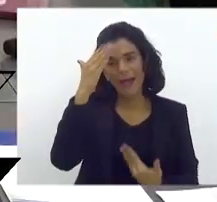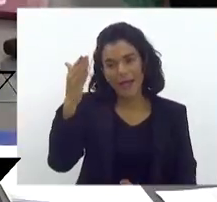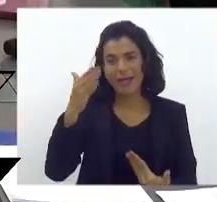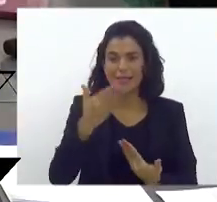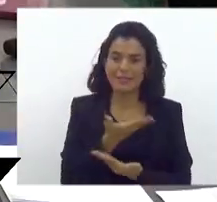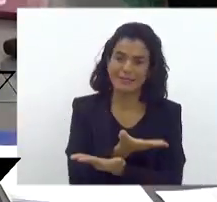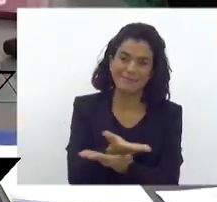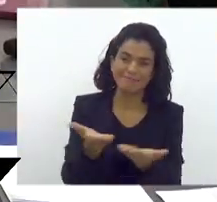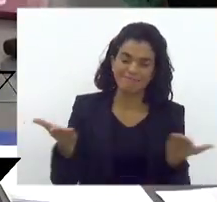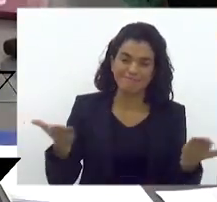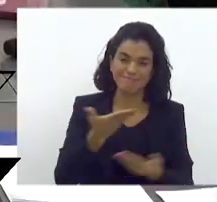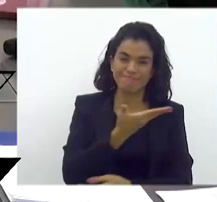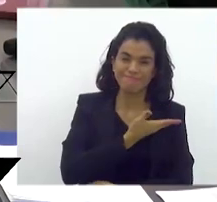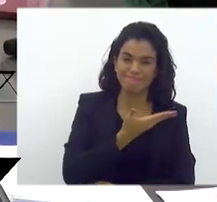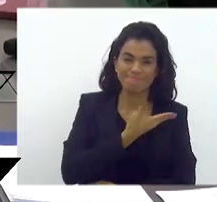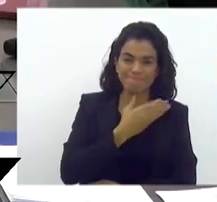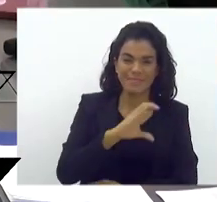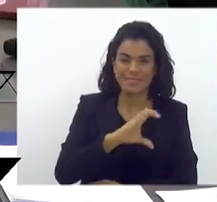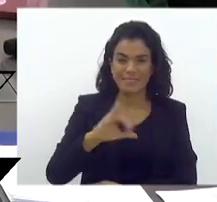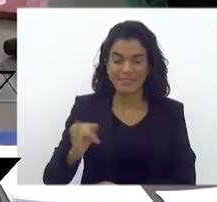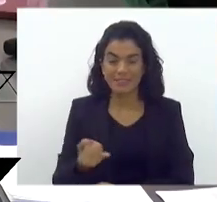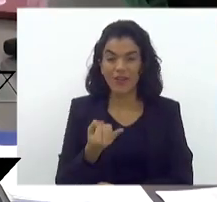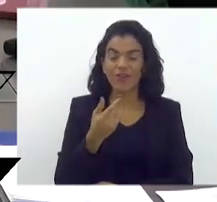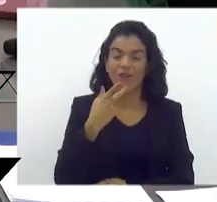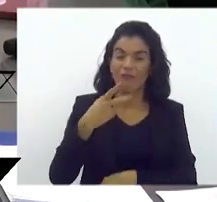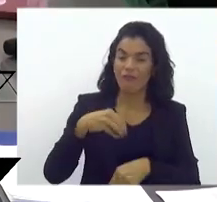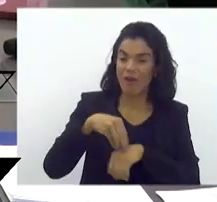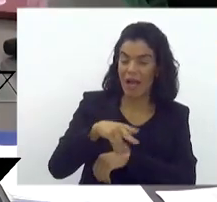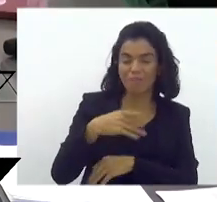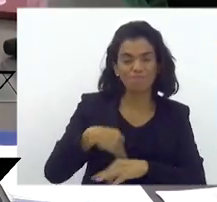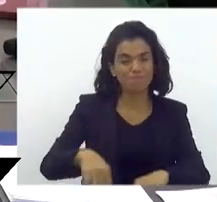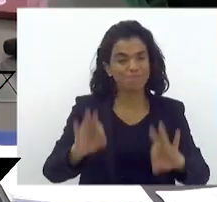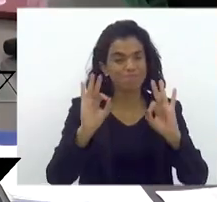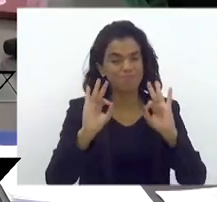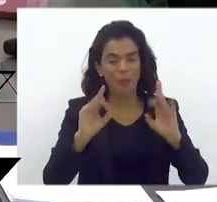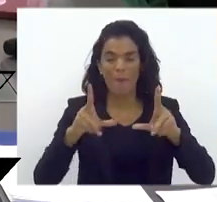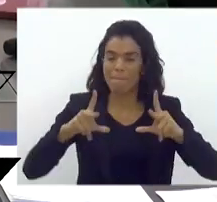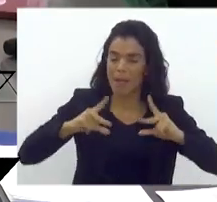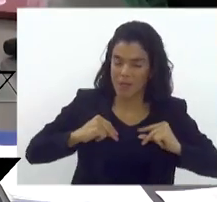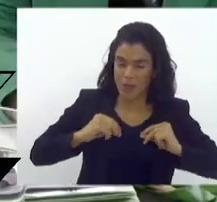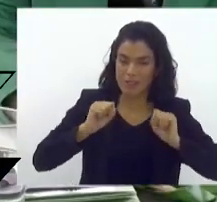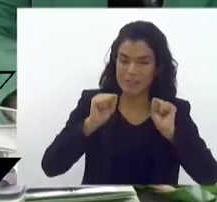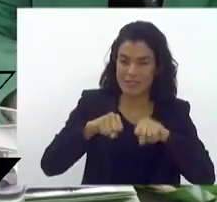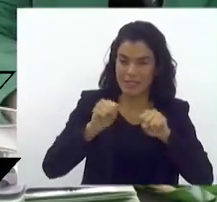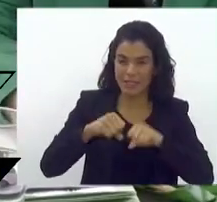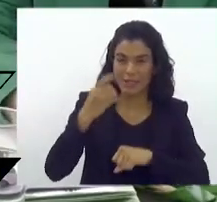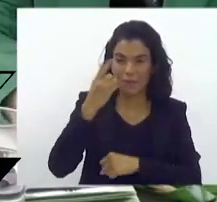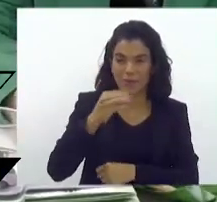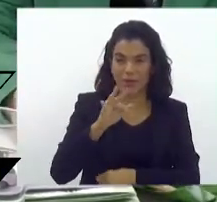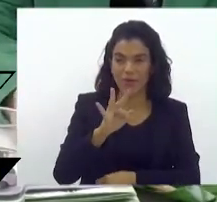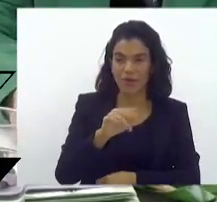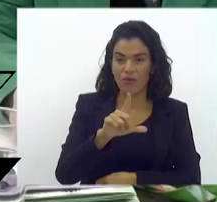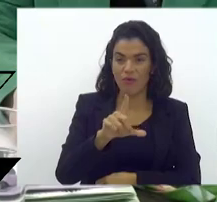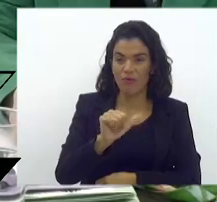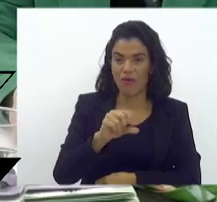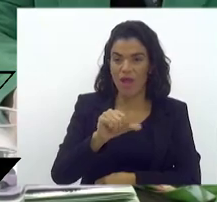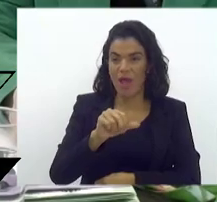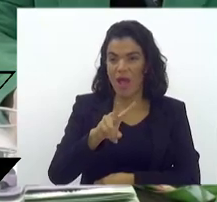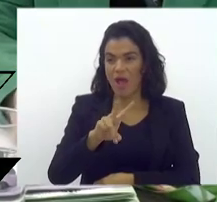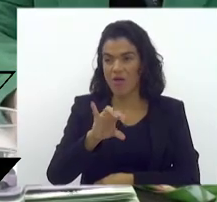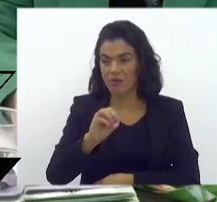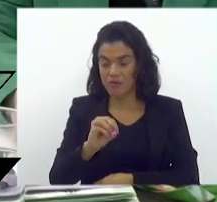nossos colegas aqui da CCJ, dizer que é muito meritório mesmo que o nosso Flávio Serafini falou. De